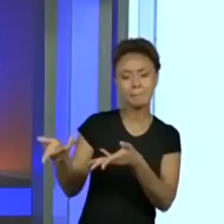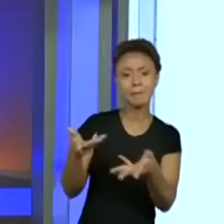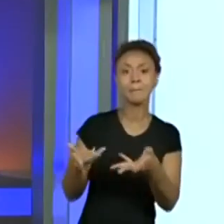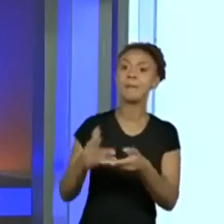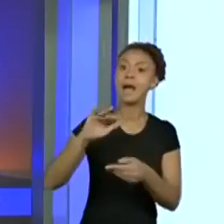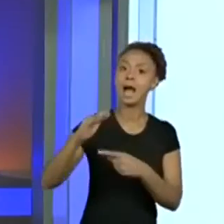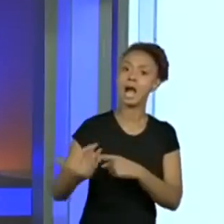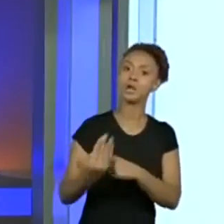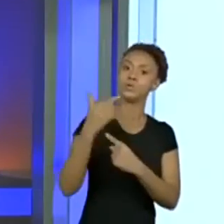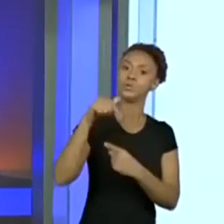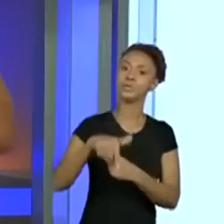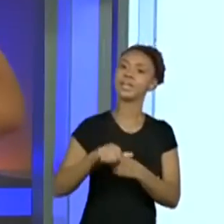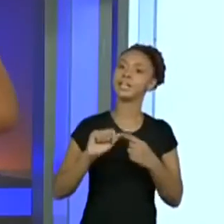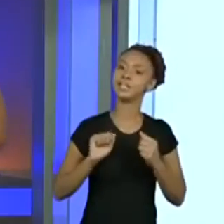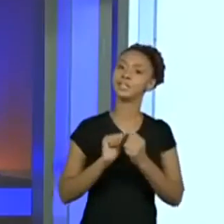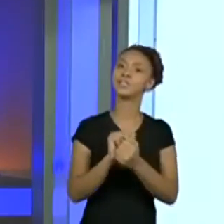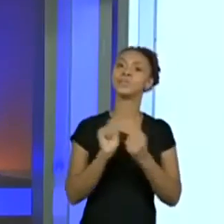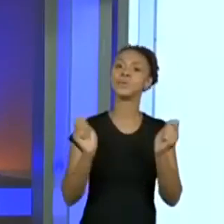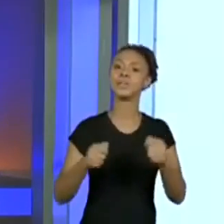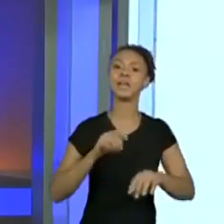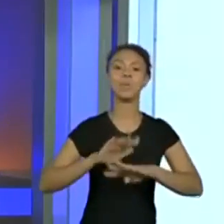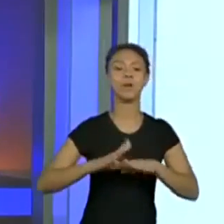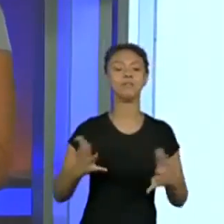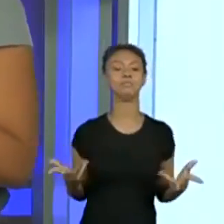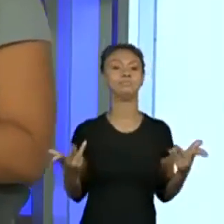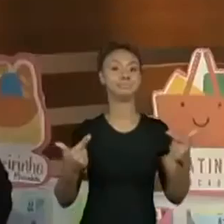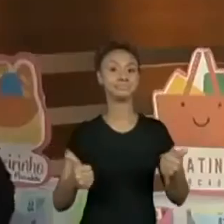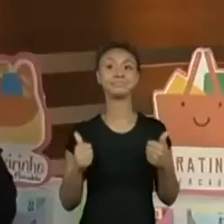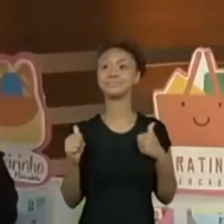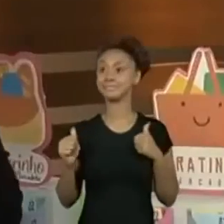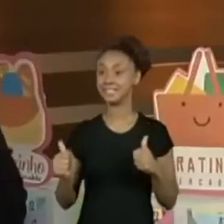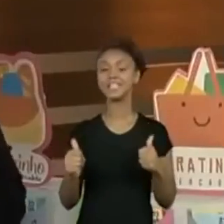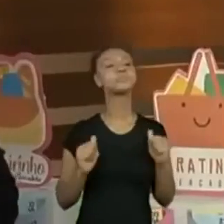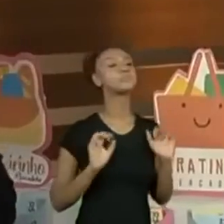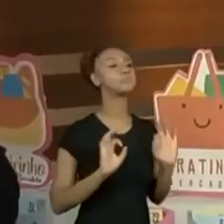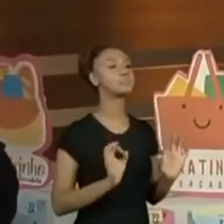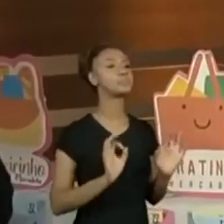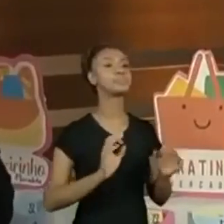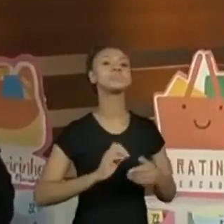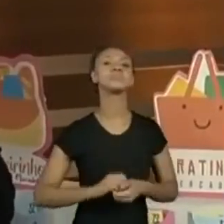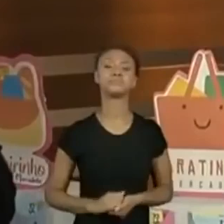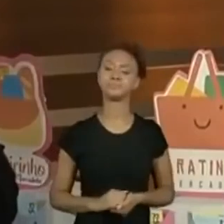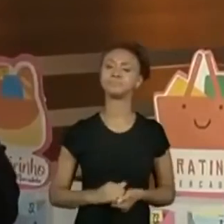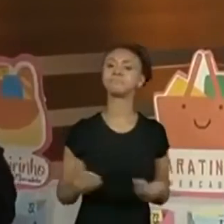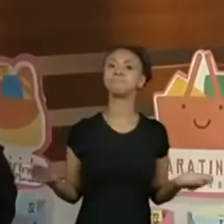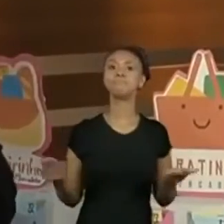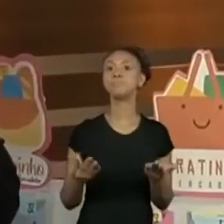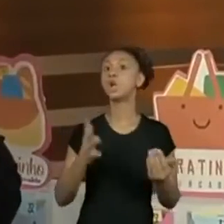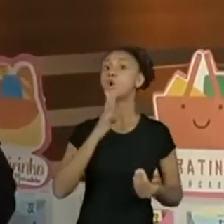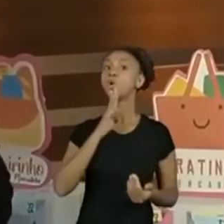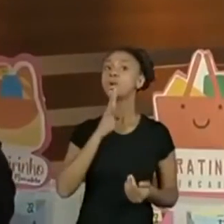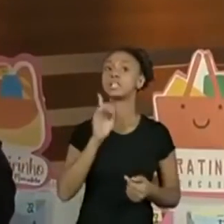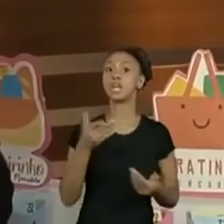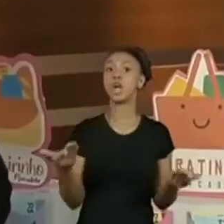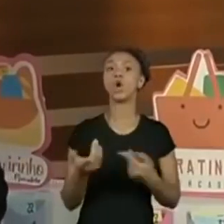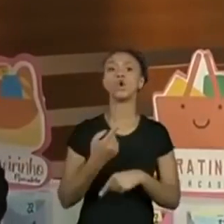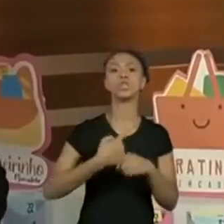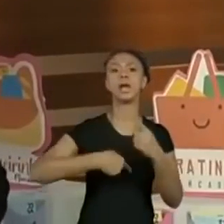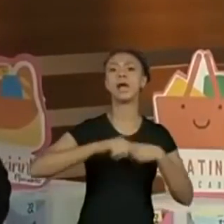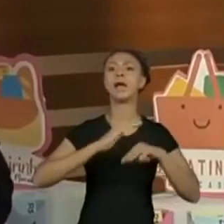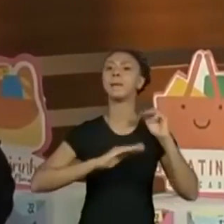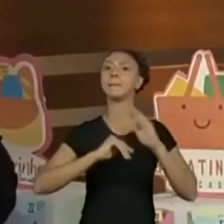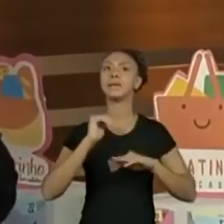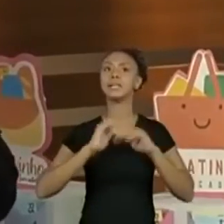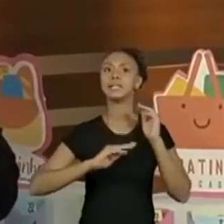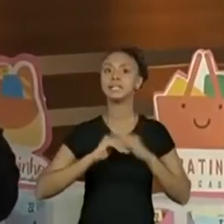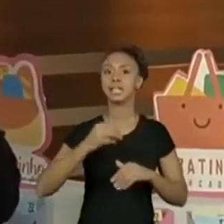nossa aula e juntos desenvolvemos uma aula excelente, né, professora? Exatamente. Então, vamos conhecer aí a nossa habilidade de hoje? Vamos pedir